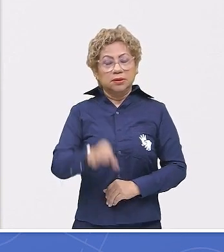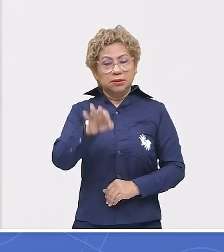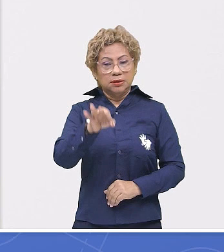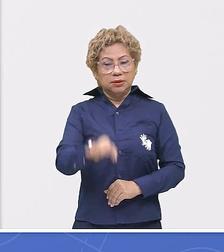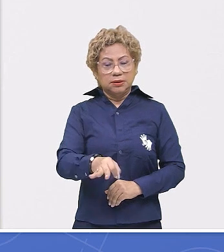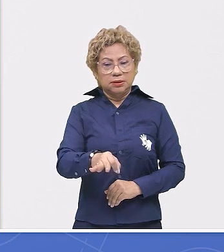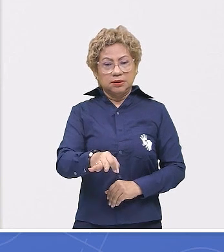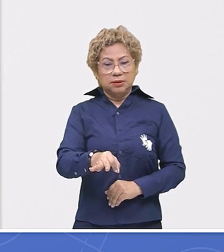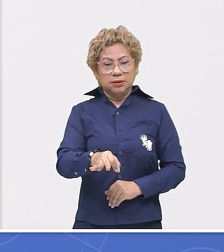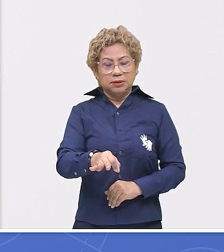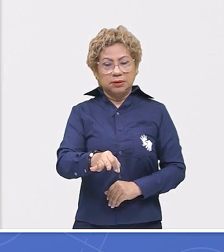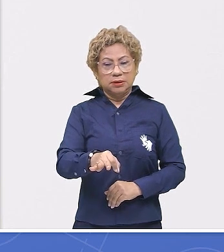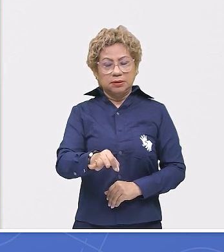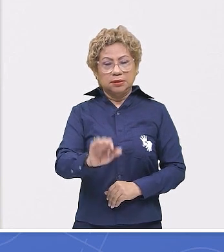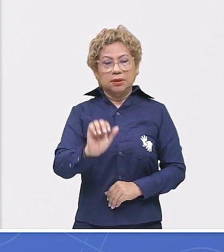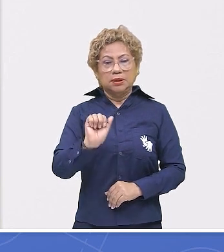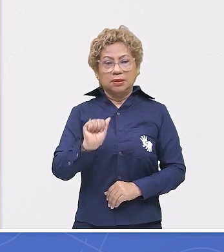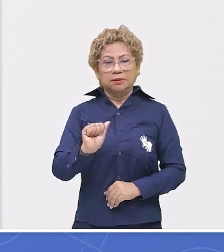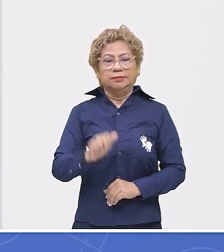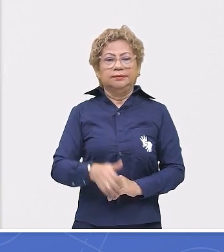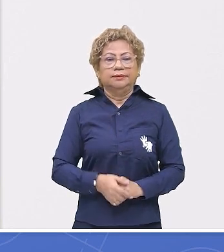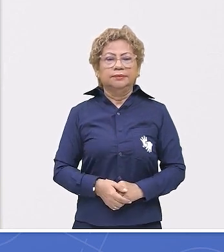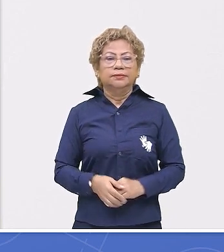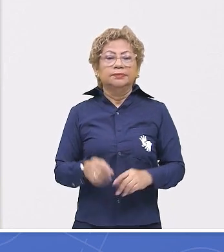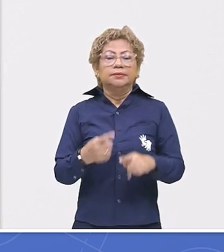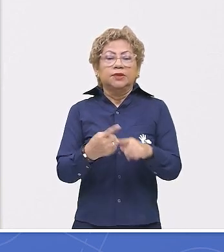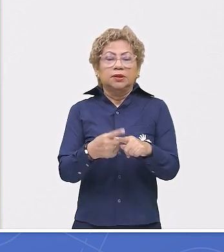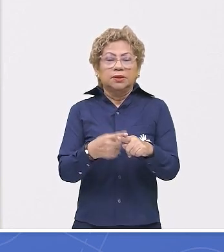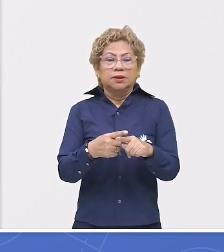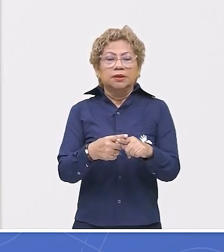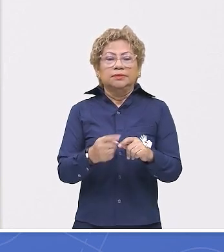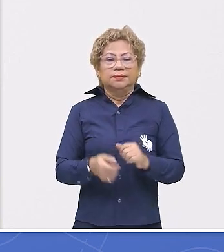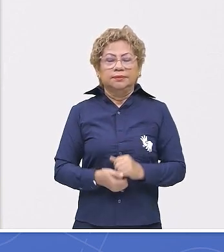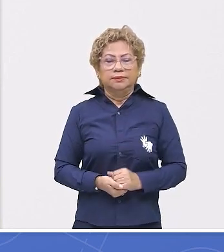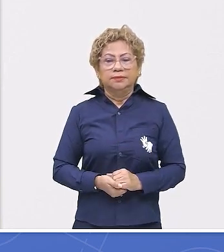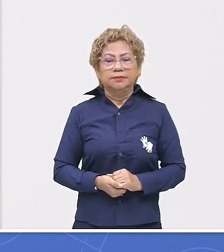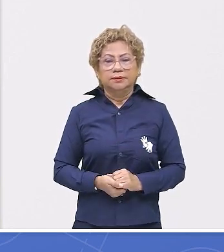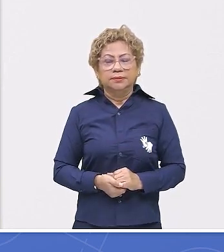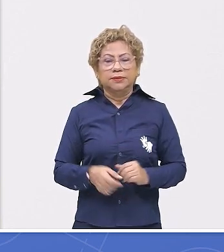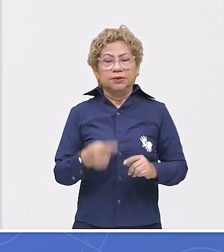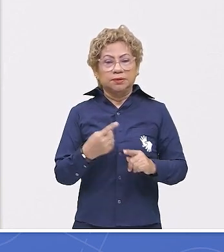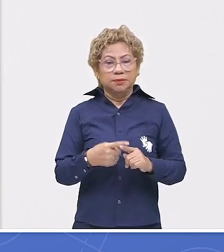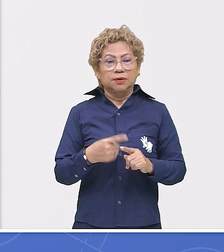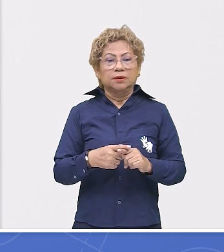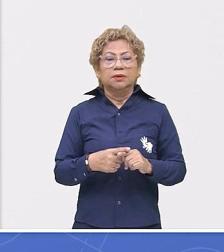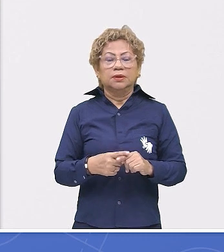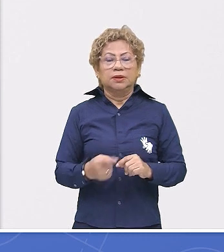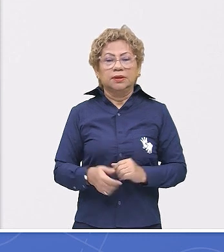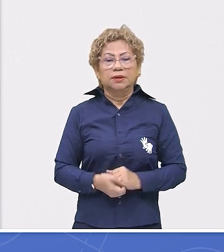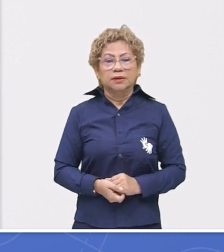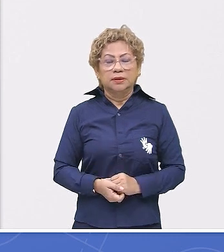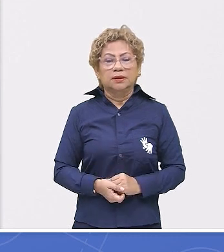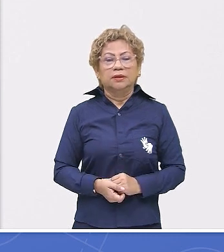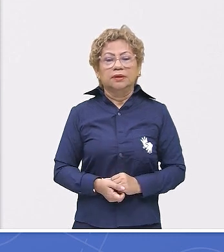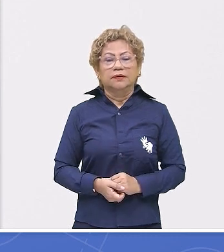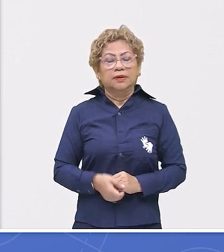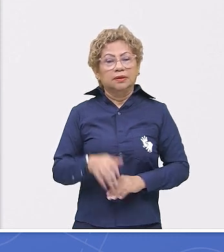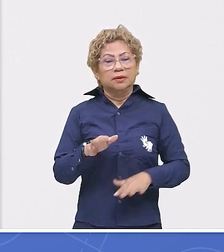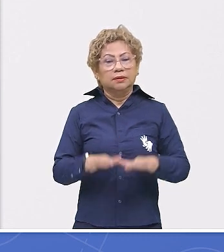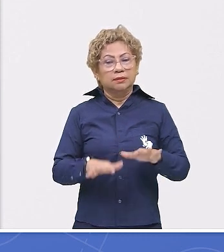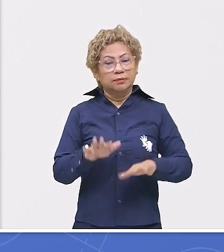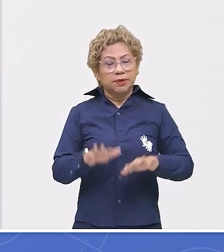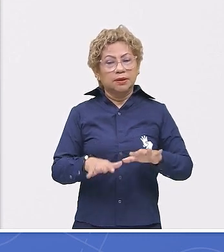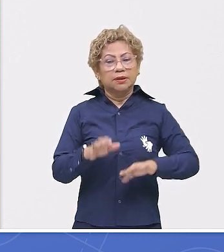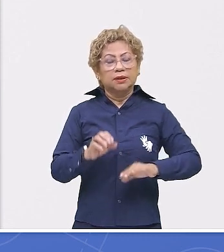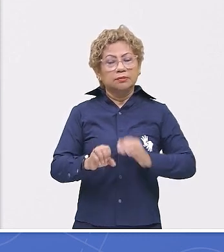A letra A, tá certo, gente? Por quê? Essa ampla extensão territorial, né, com essa